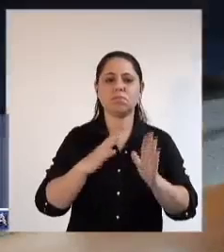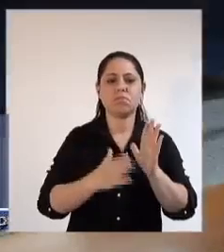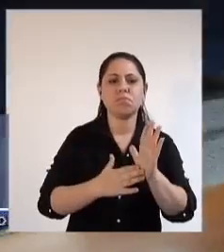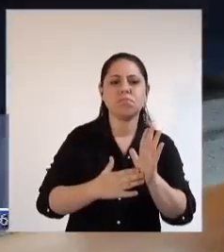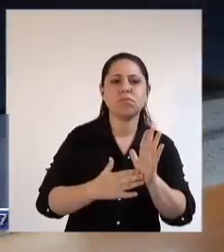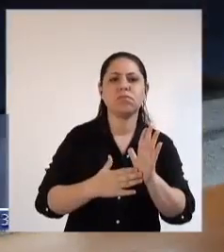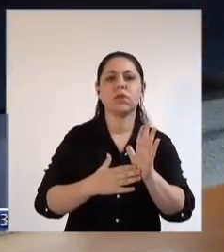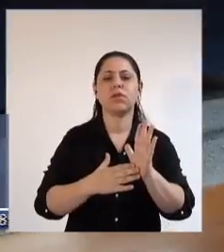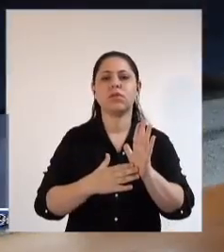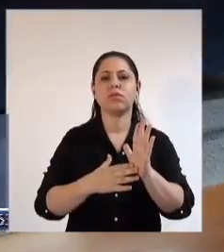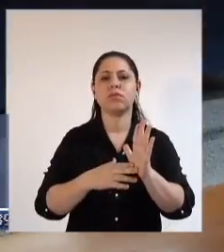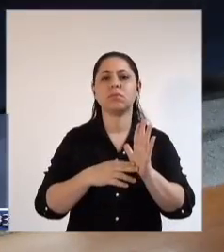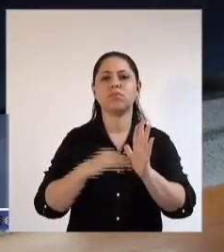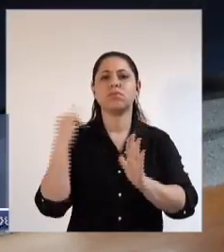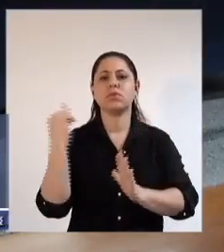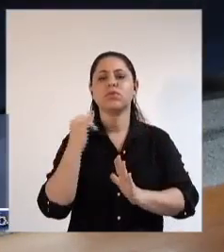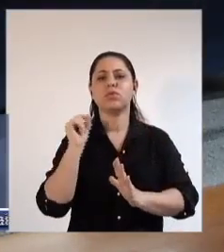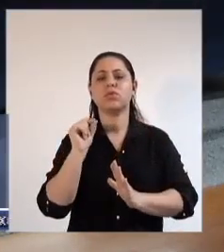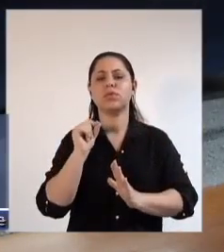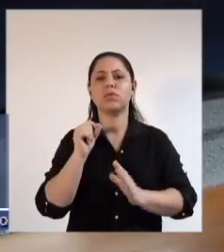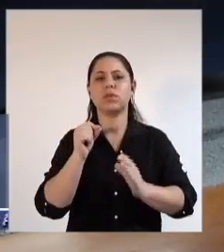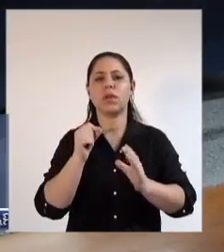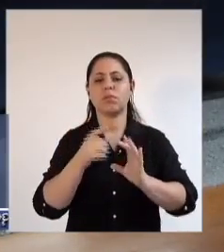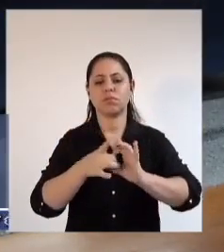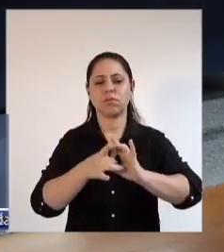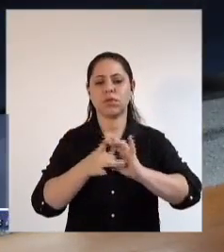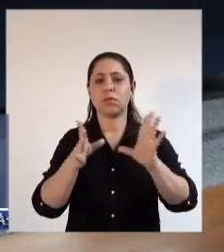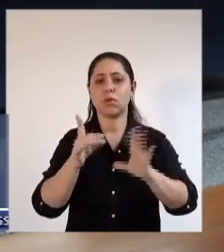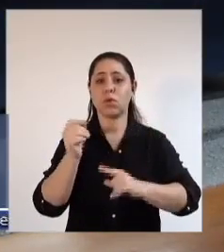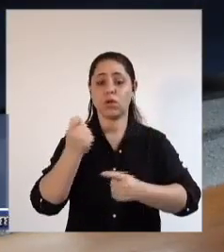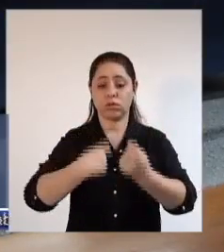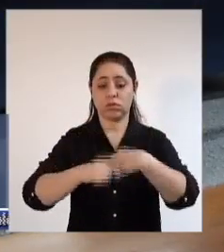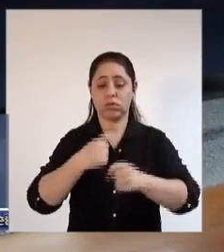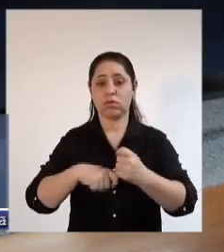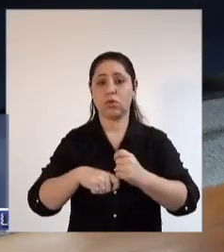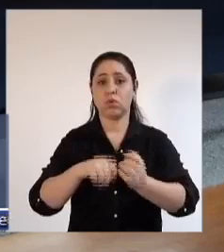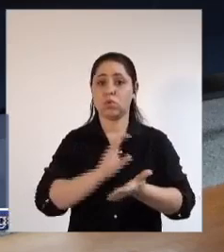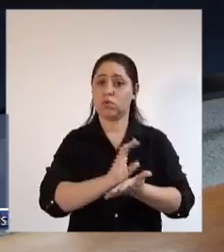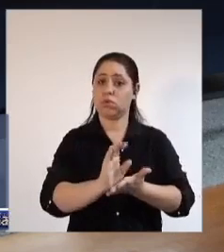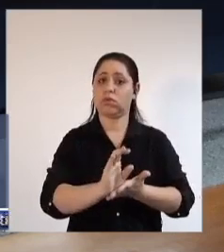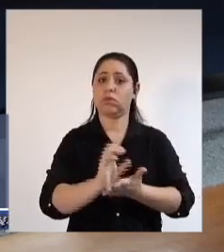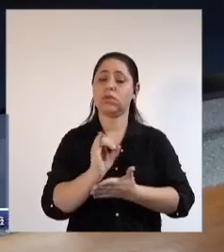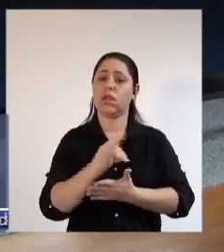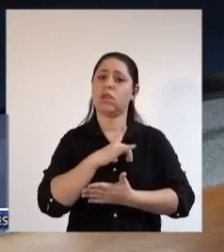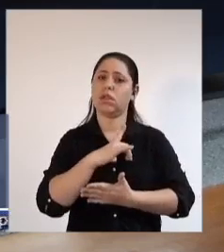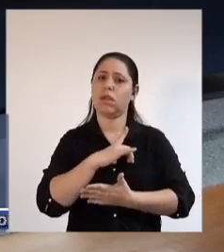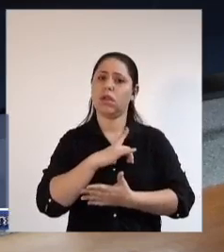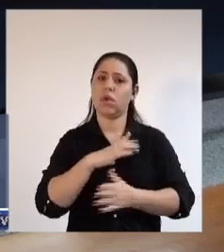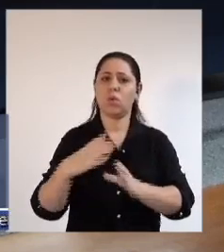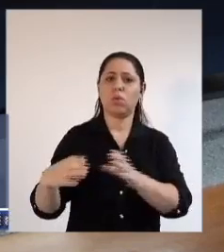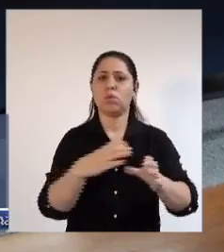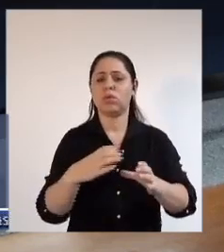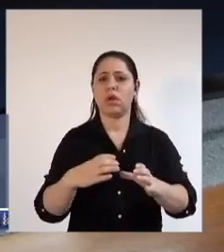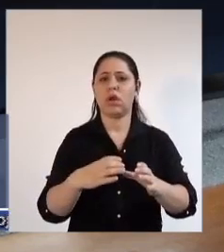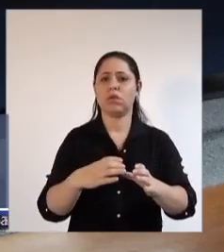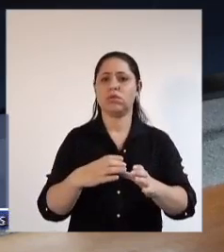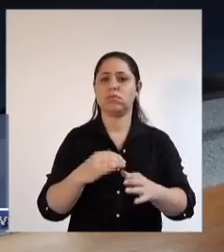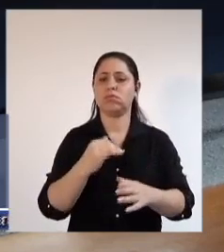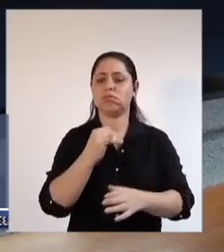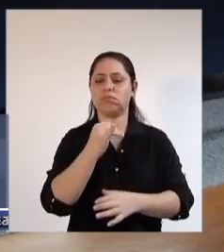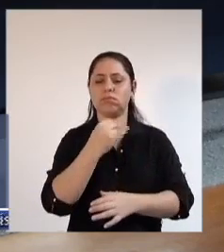visão de destravar a leonard a execução desse recurso tem um lugar que não pode reclamar de falta de dinheiro